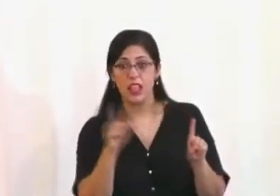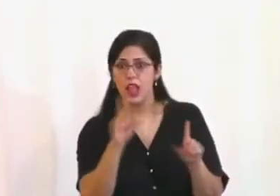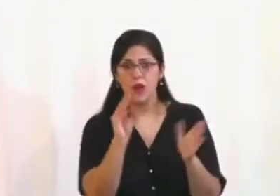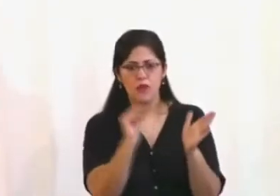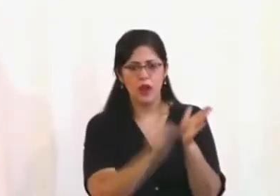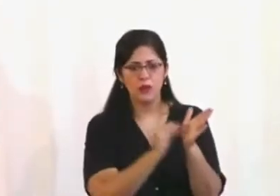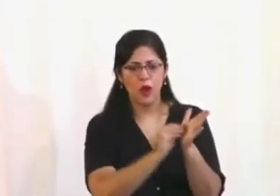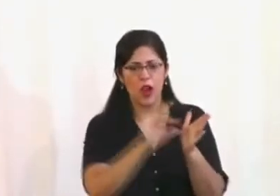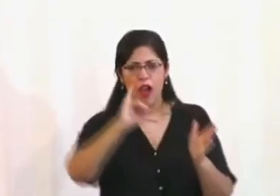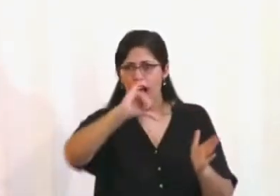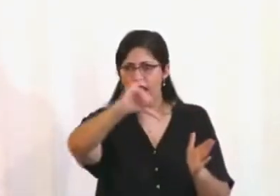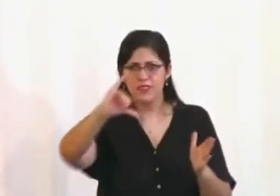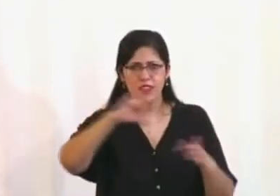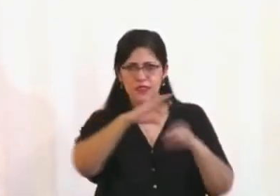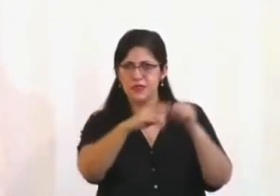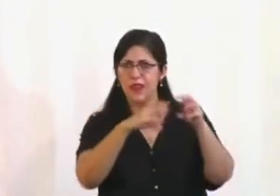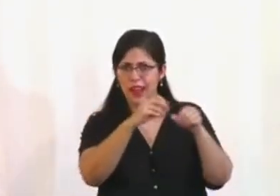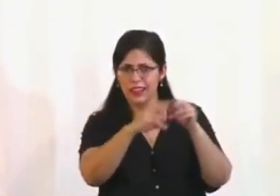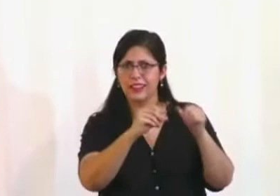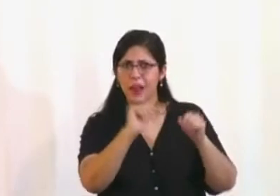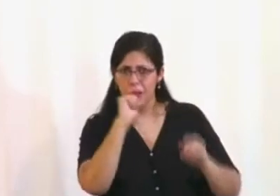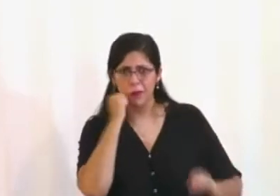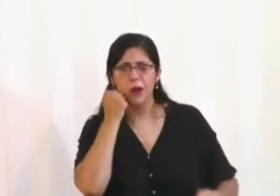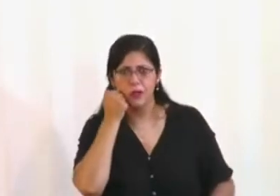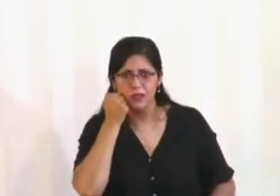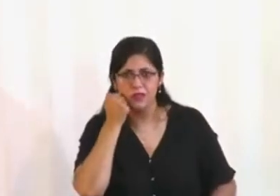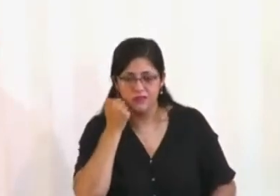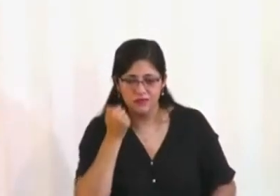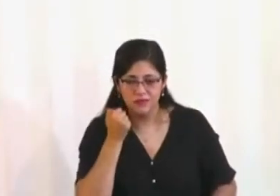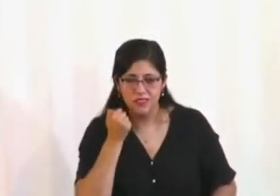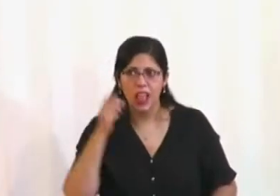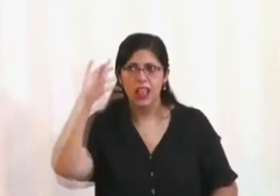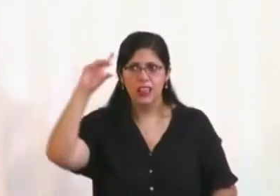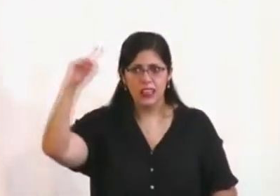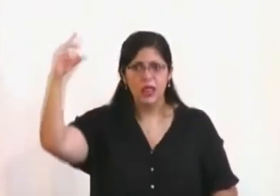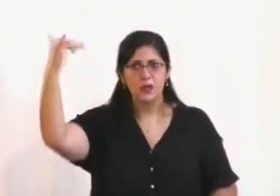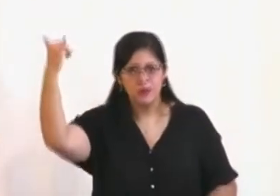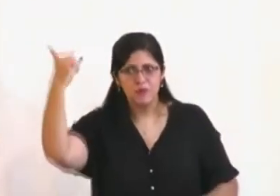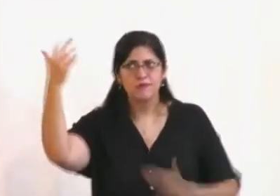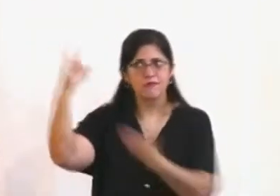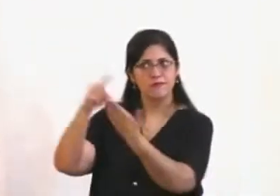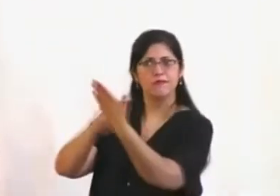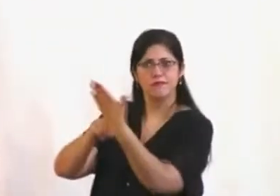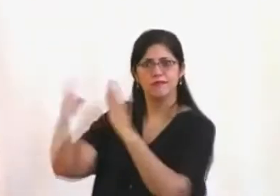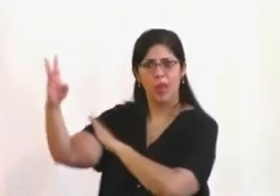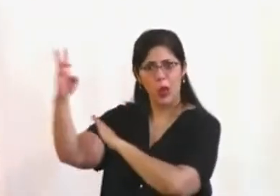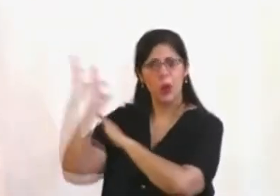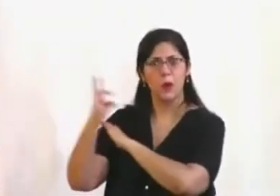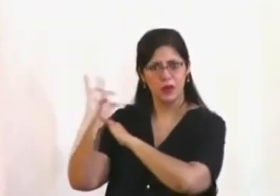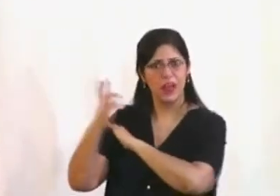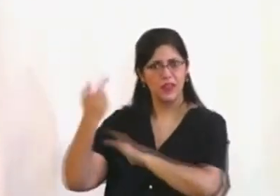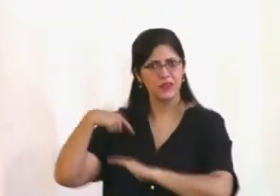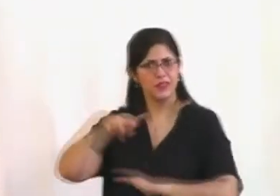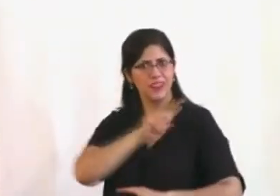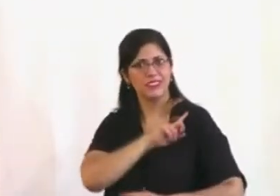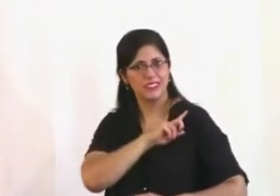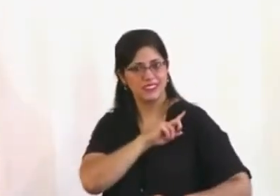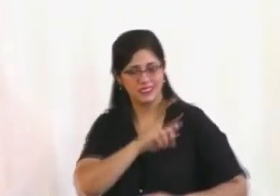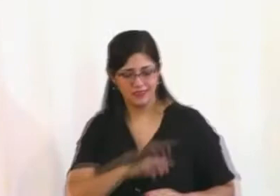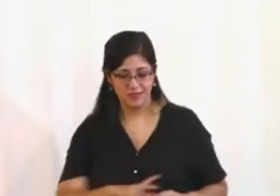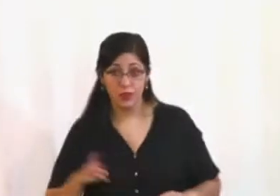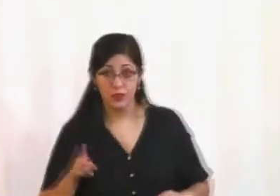só naquele dia. Deus prometeu cuidar daquela mulher, como cuidou dos seus durante toda aquela caminhada. O texto